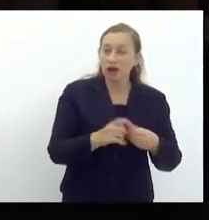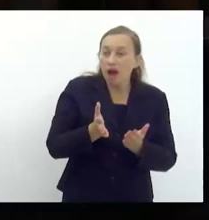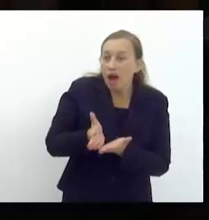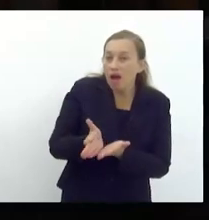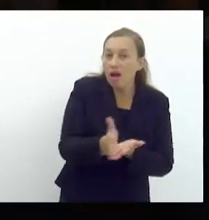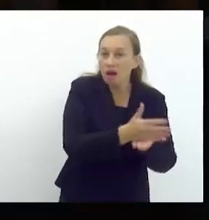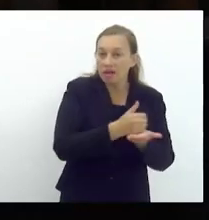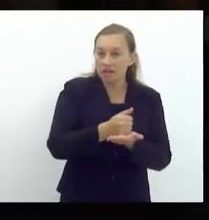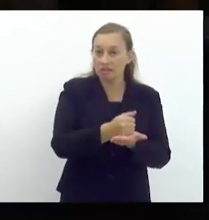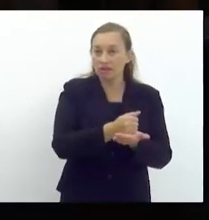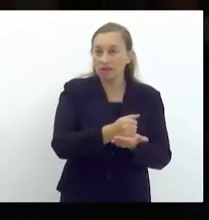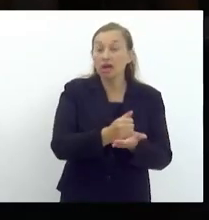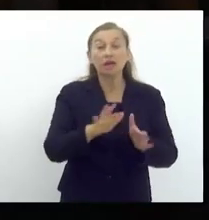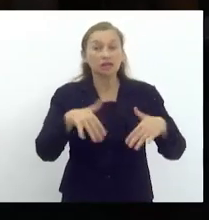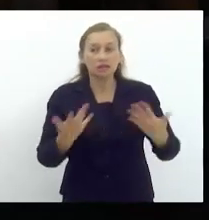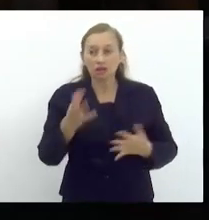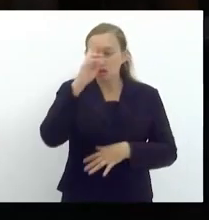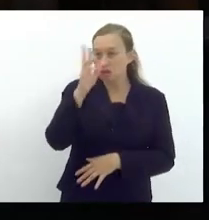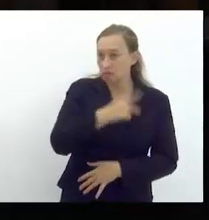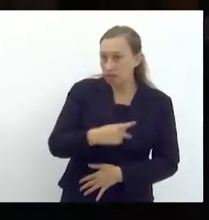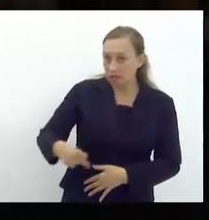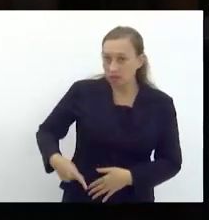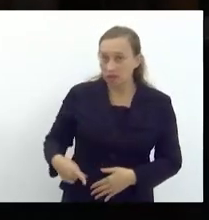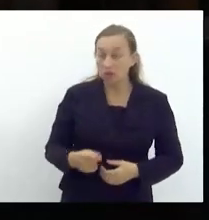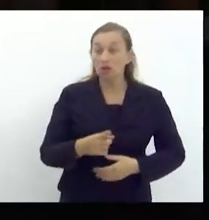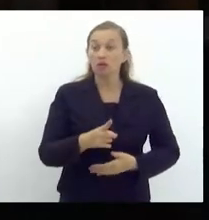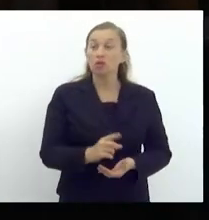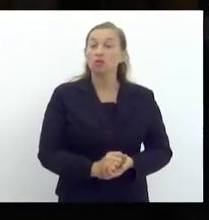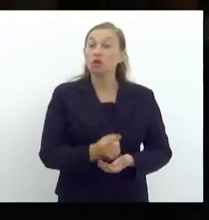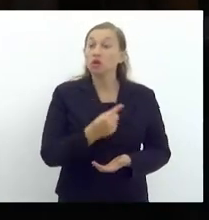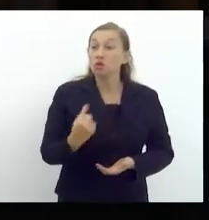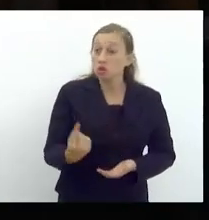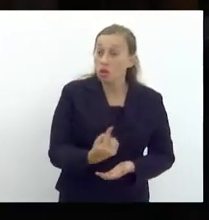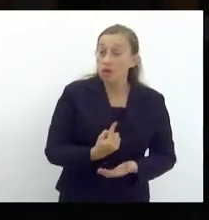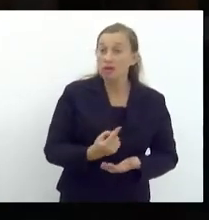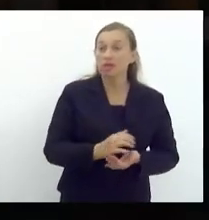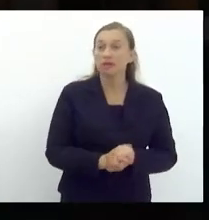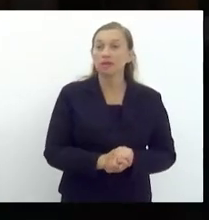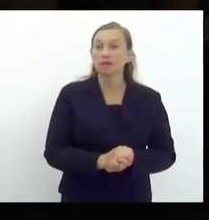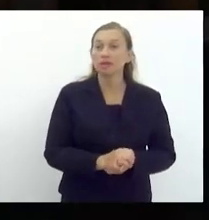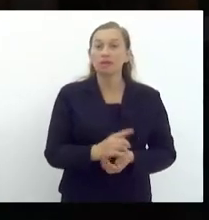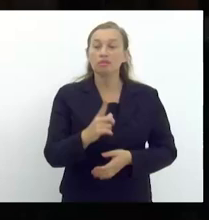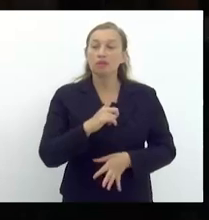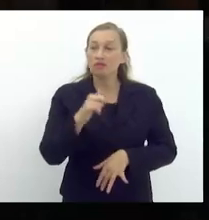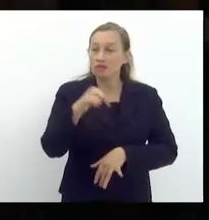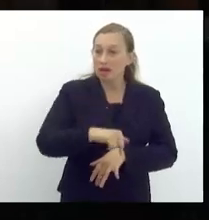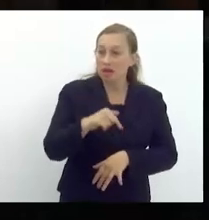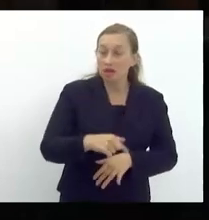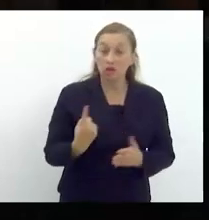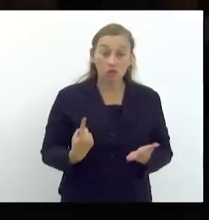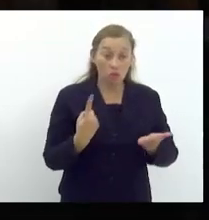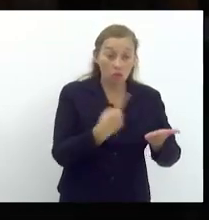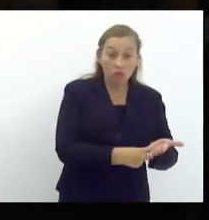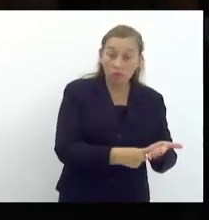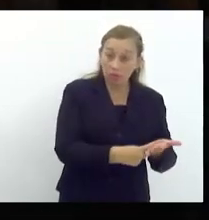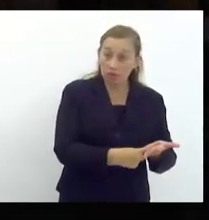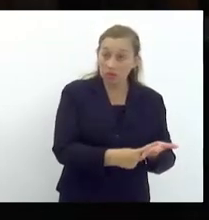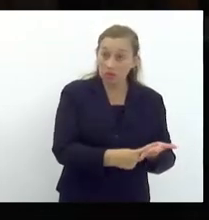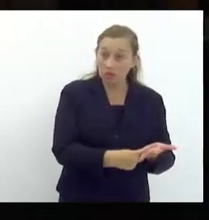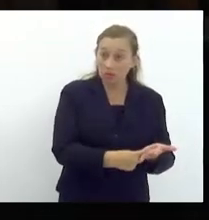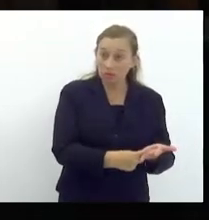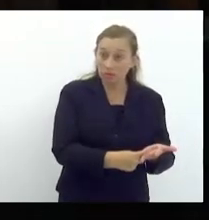receber Então o senhor presidente o que a gente teve aqui de compromisso de boca